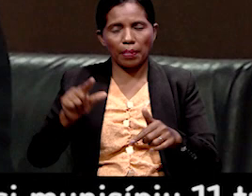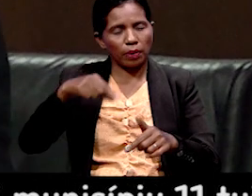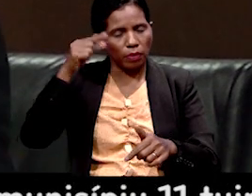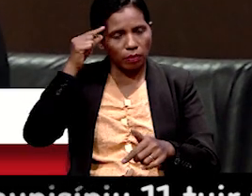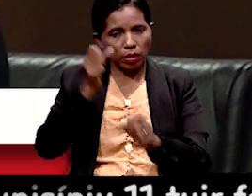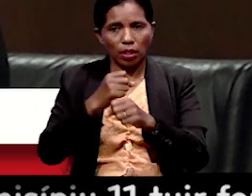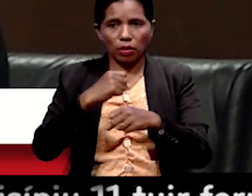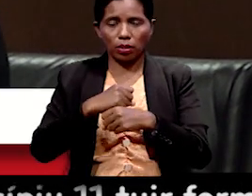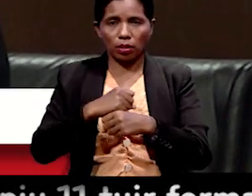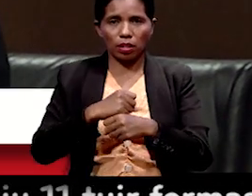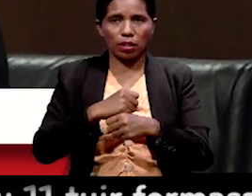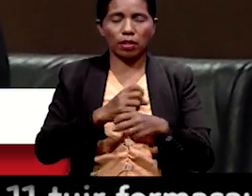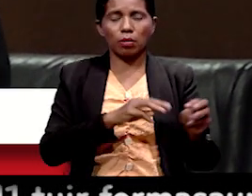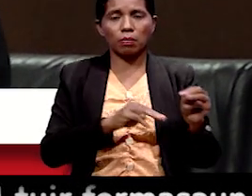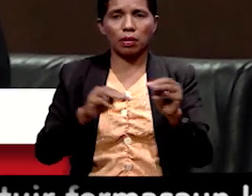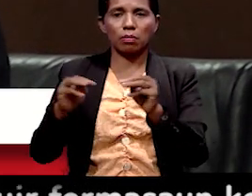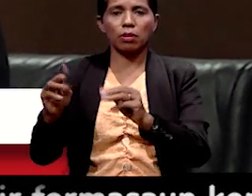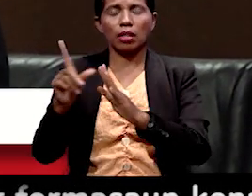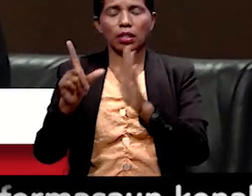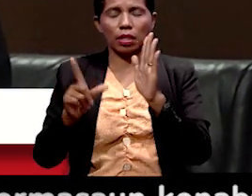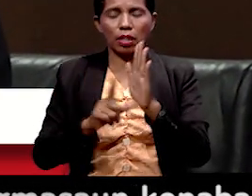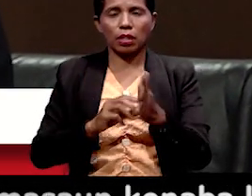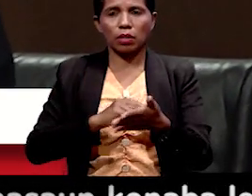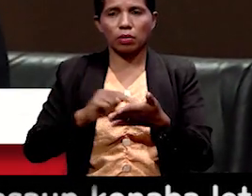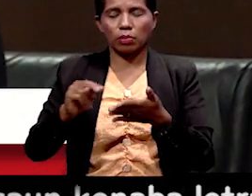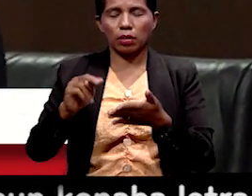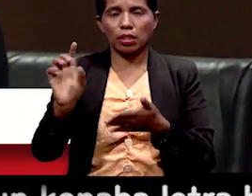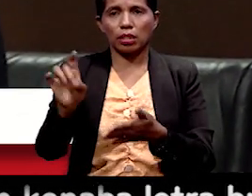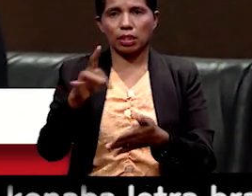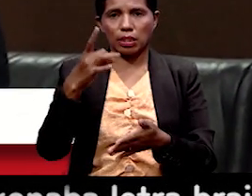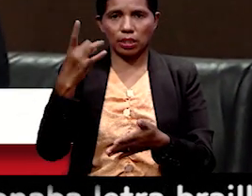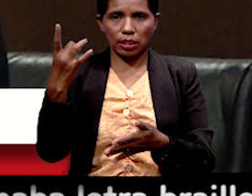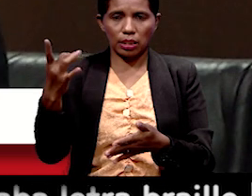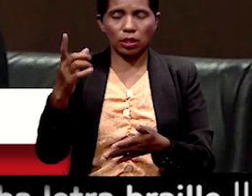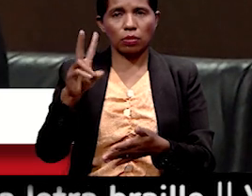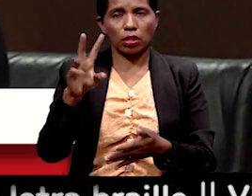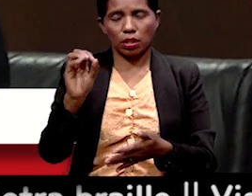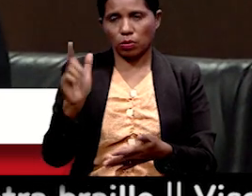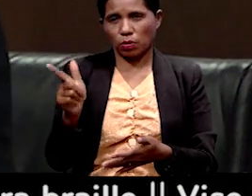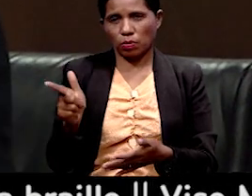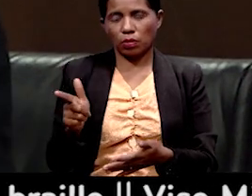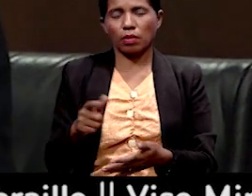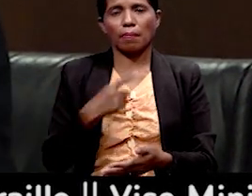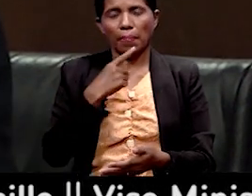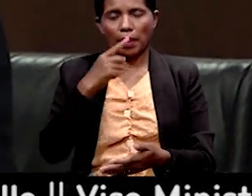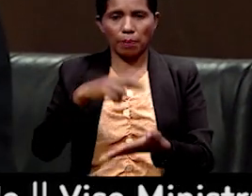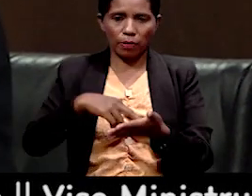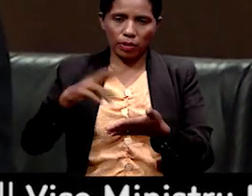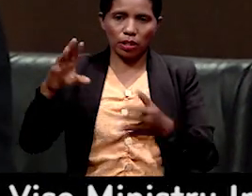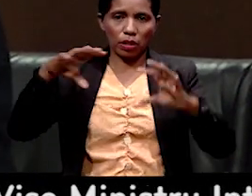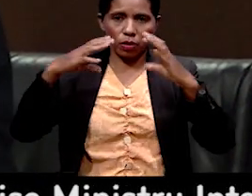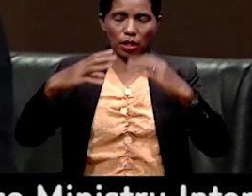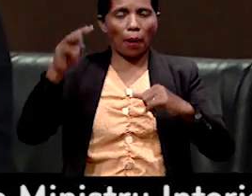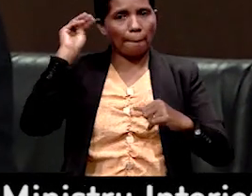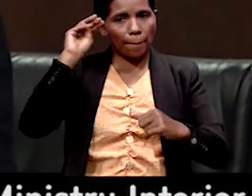alteração do decreto-lei número 17/2020. Na bem aprova e aconselho os ministros